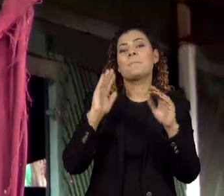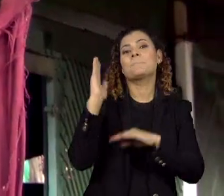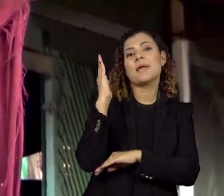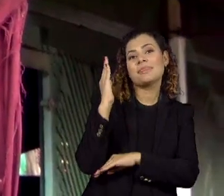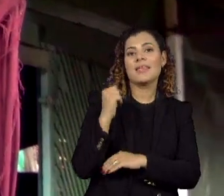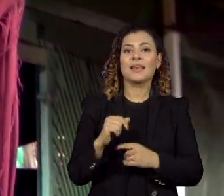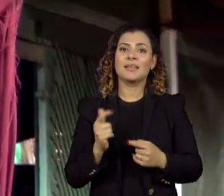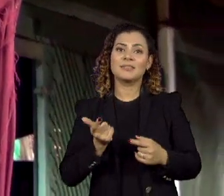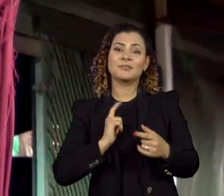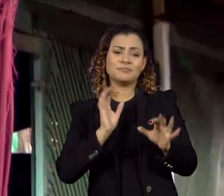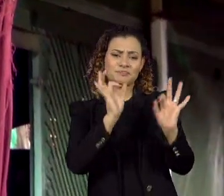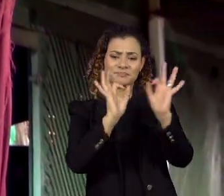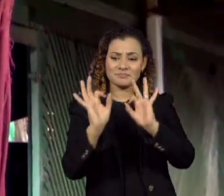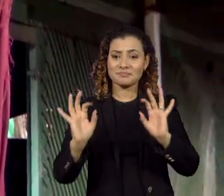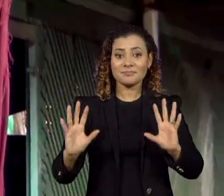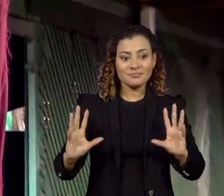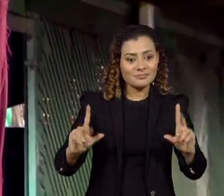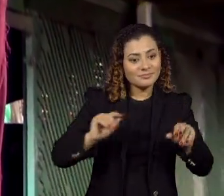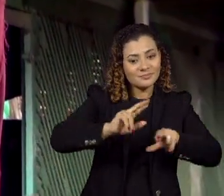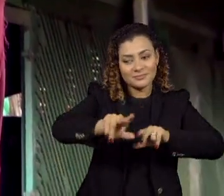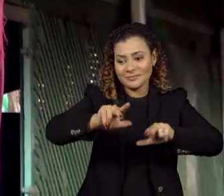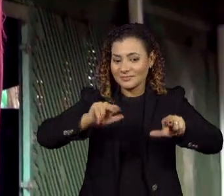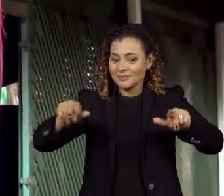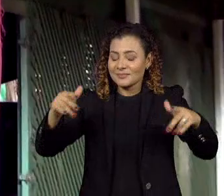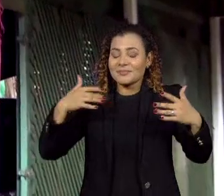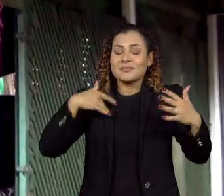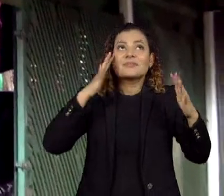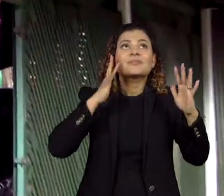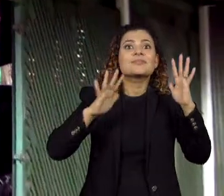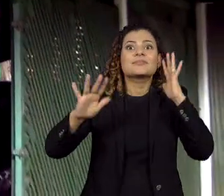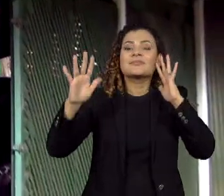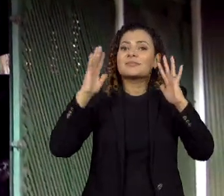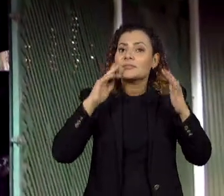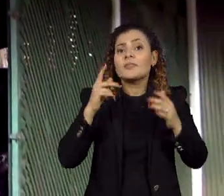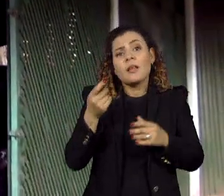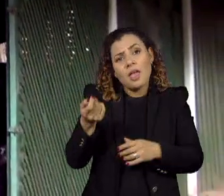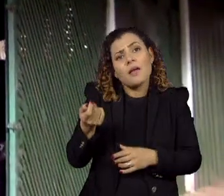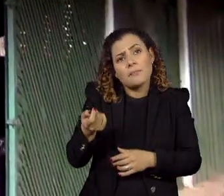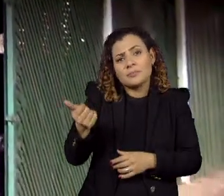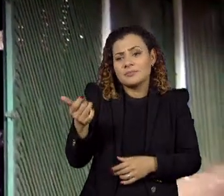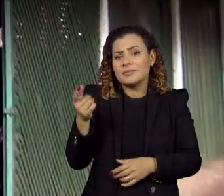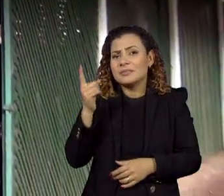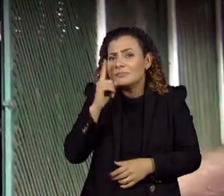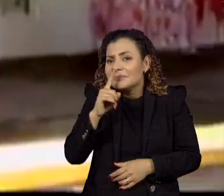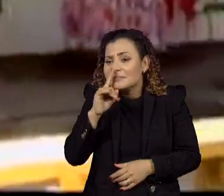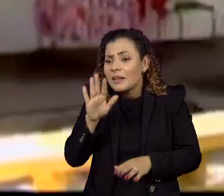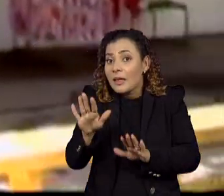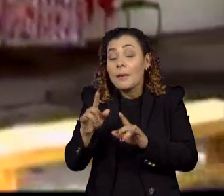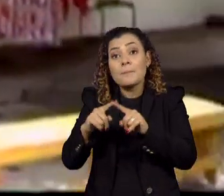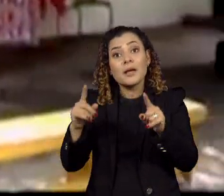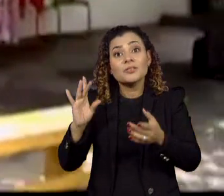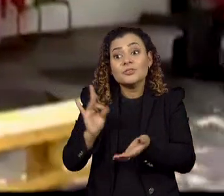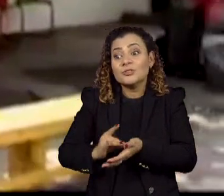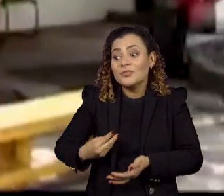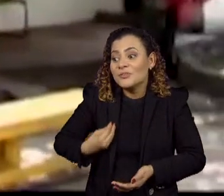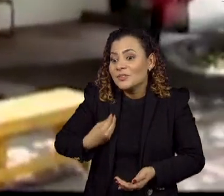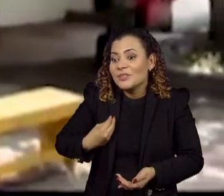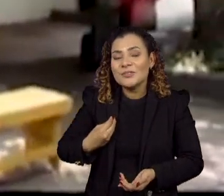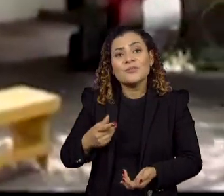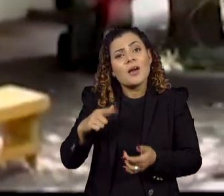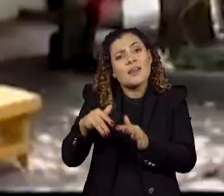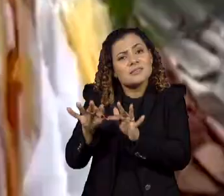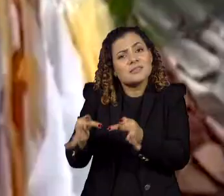madeira, era tudo muito, entre aspas, precário, mas muito vivo,